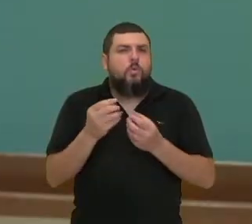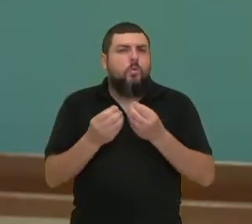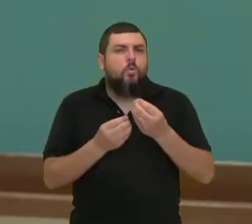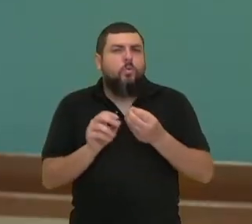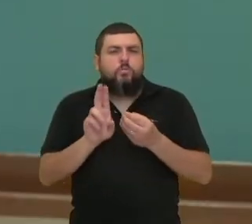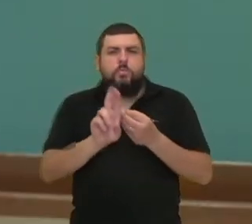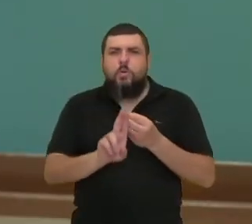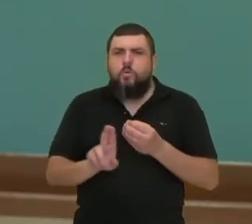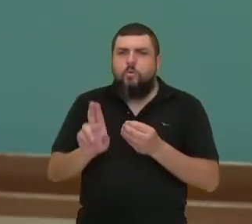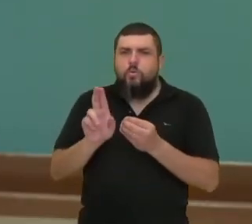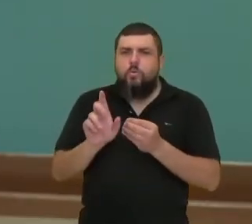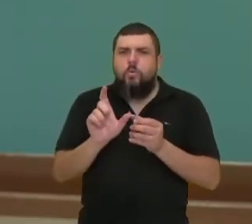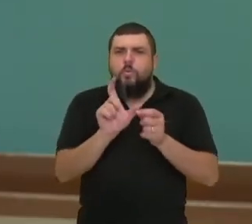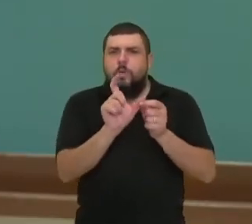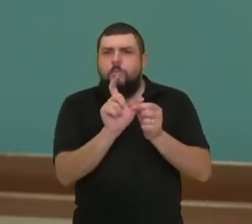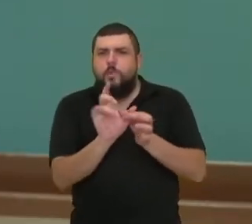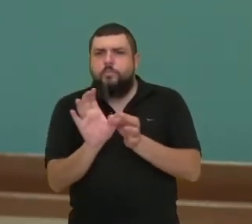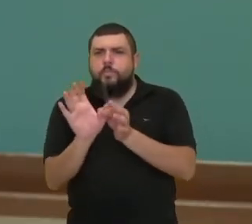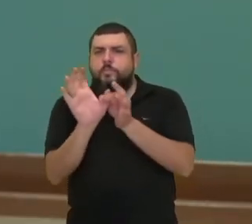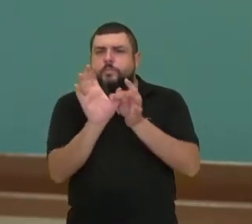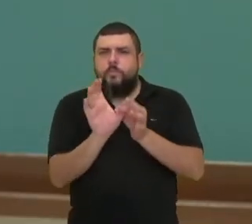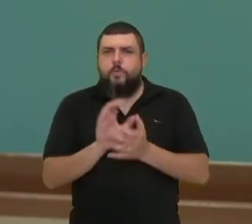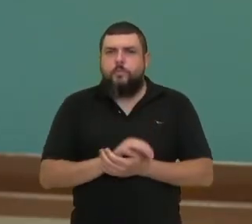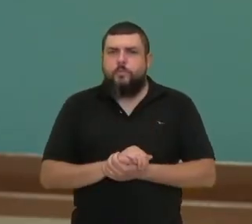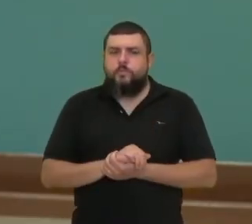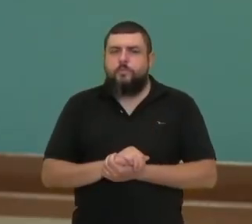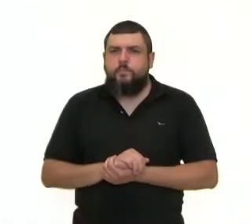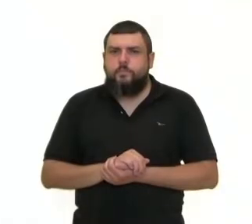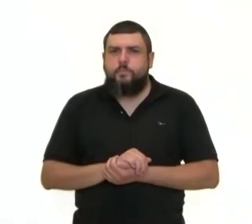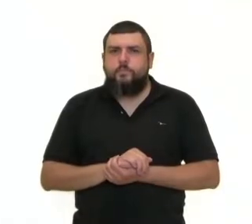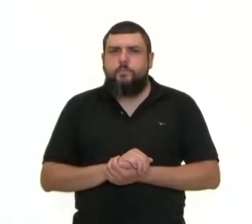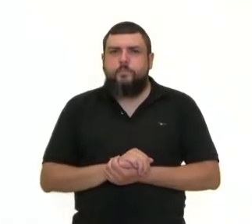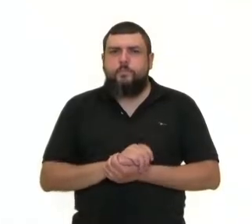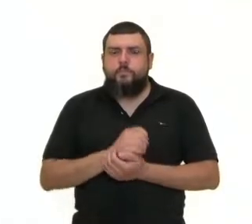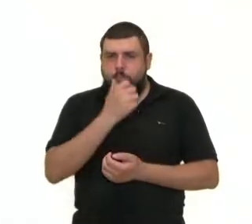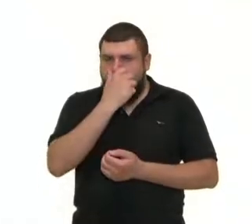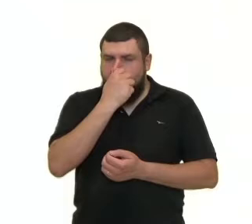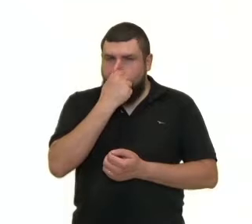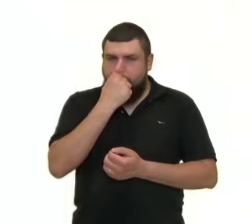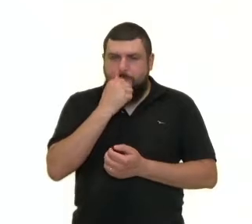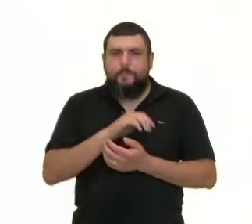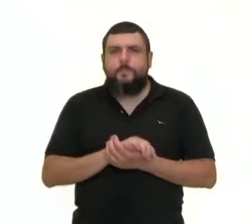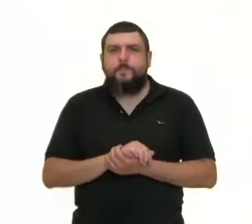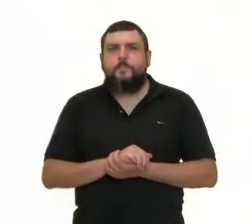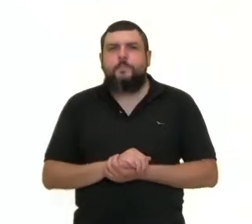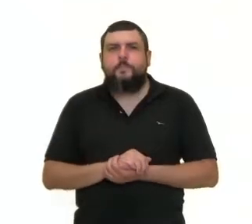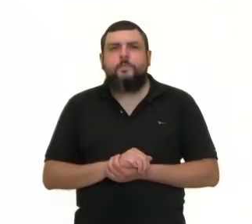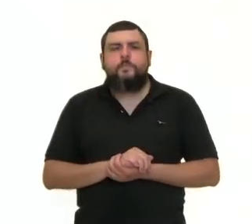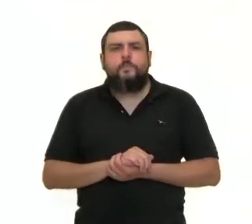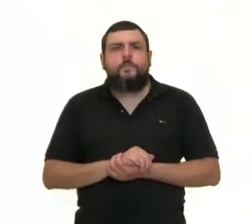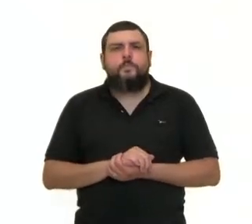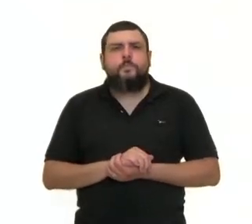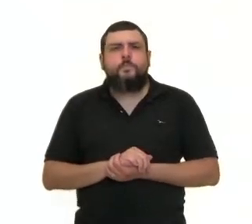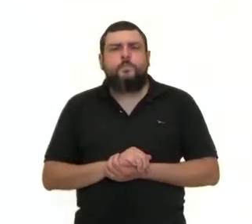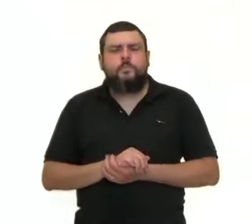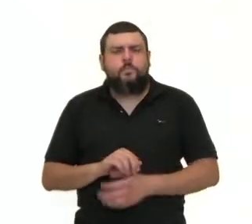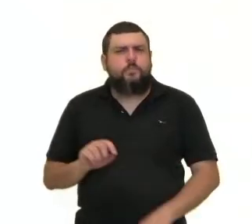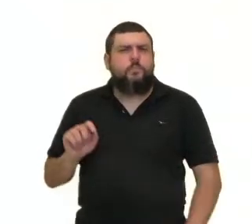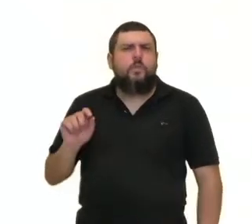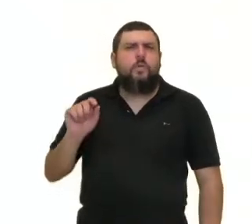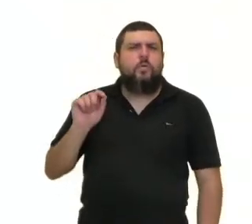conjunções ou locuções conjuntivas. Vamos lá? Para início de conversa, o que é